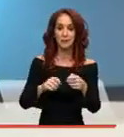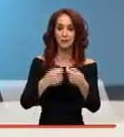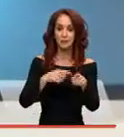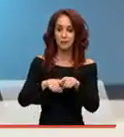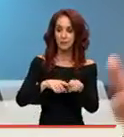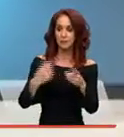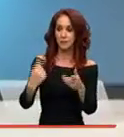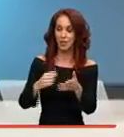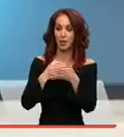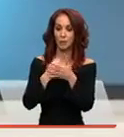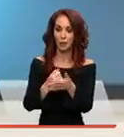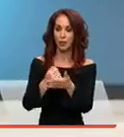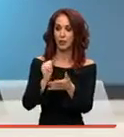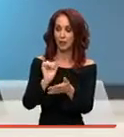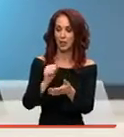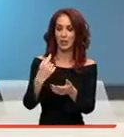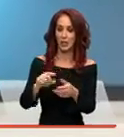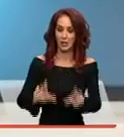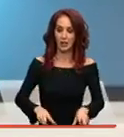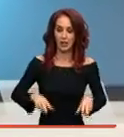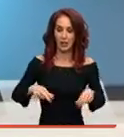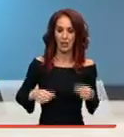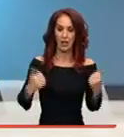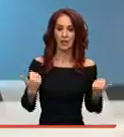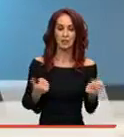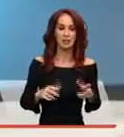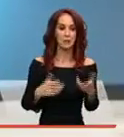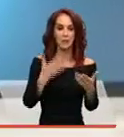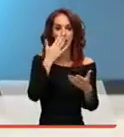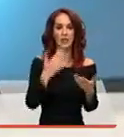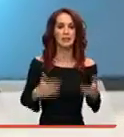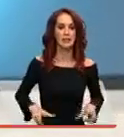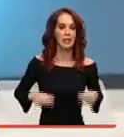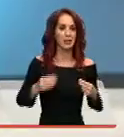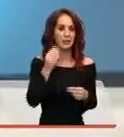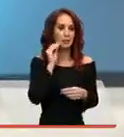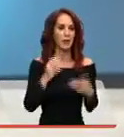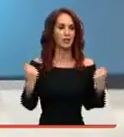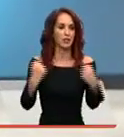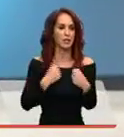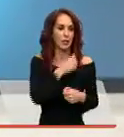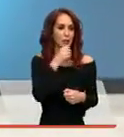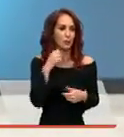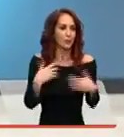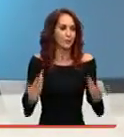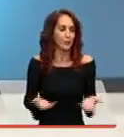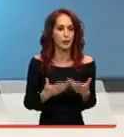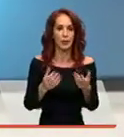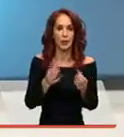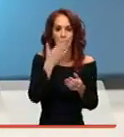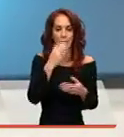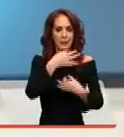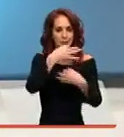apoiantes vestidos com a calças beges depois jesus que ficaram de fora tipo farda e nós temos uma conclusão acerca dessa